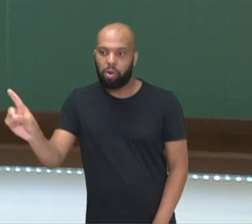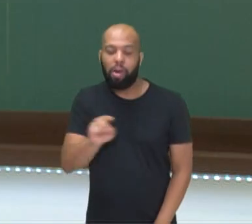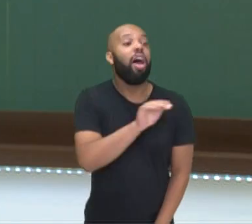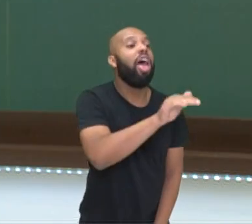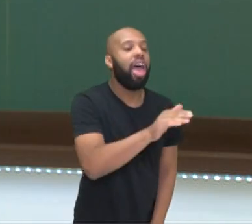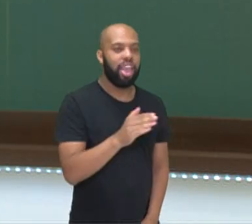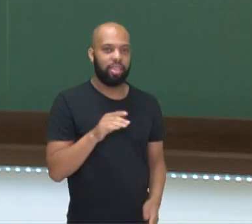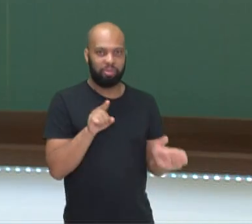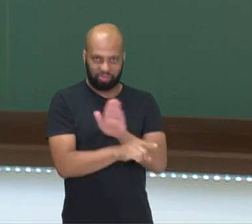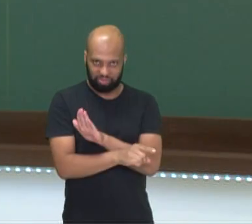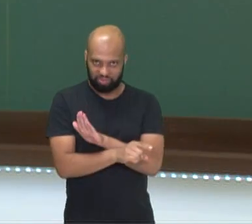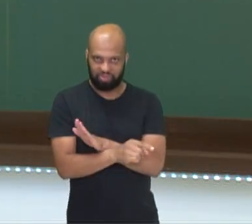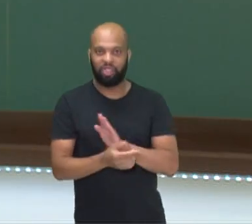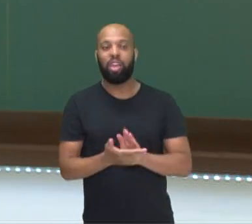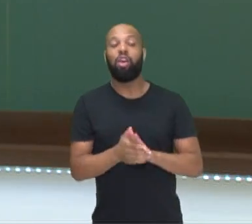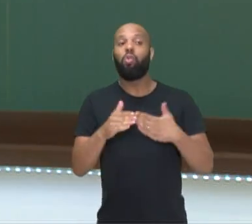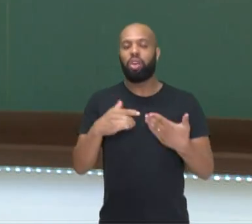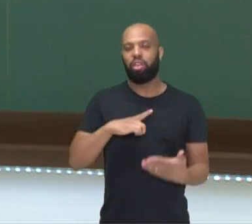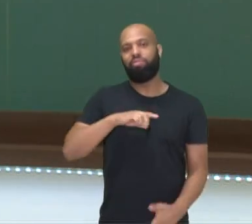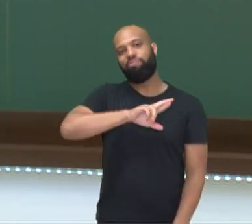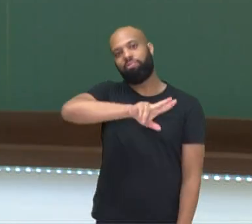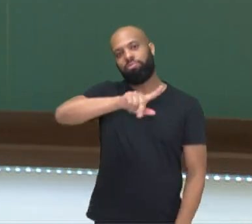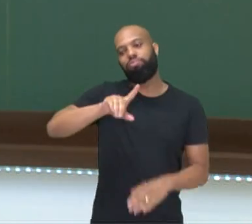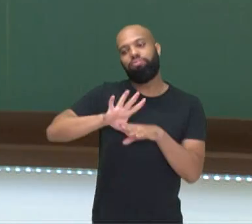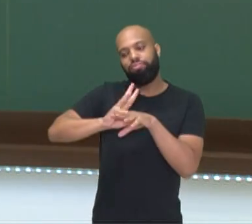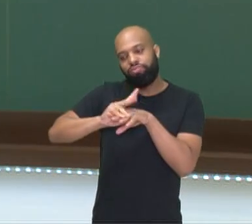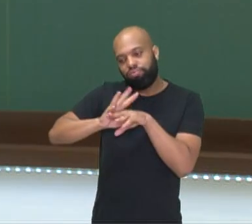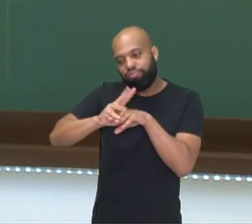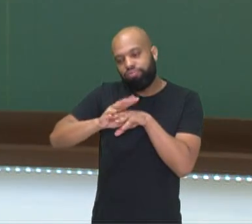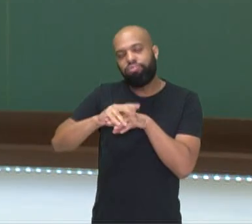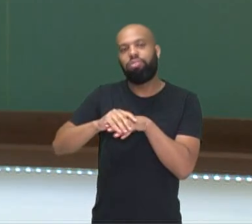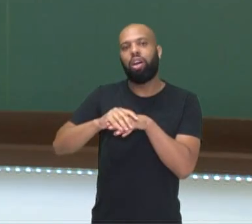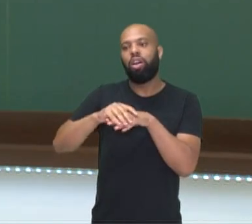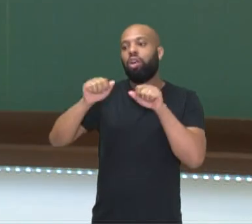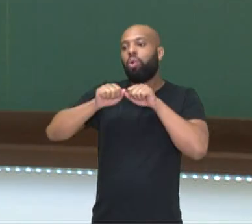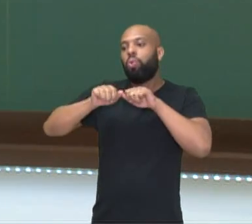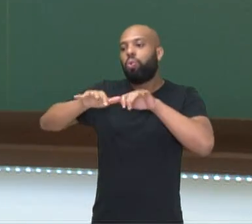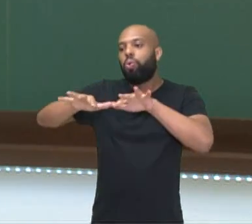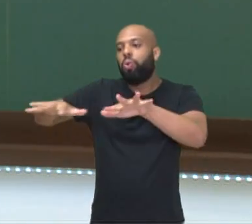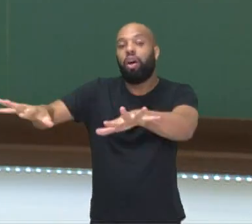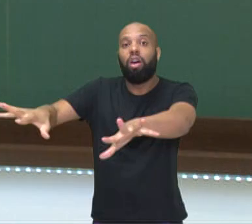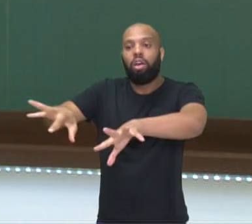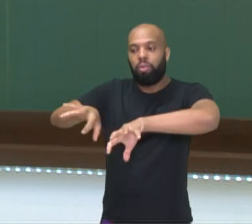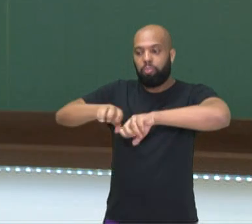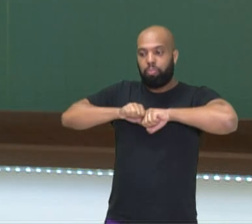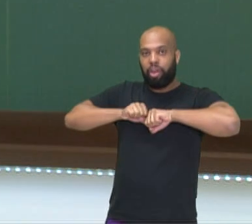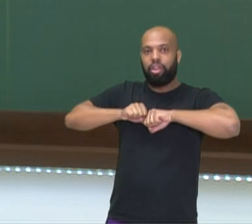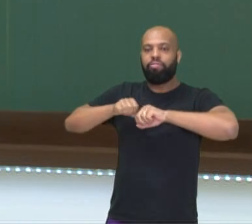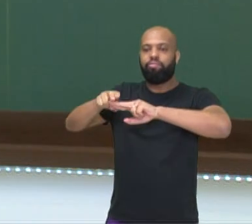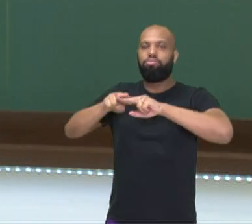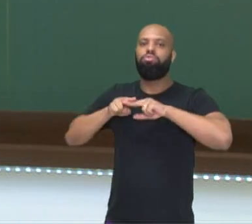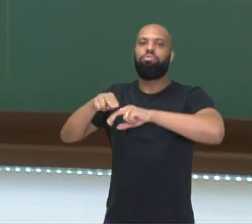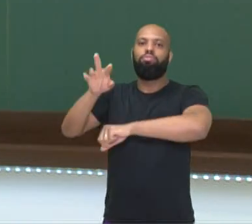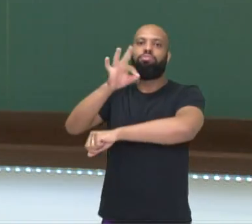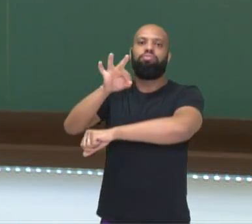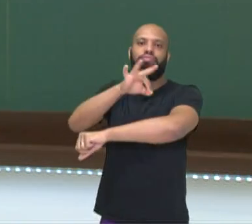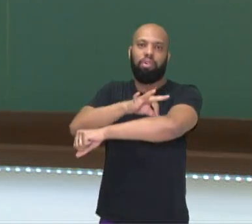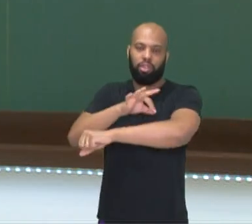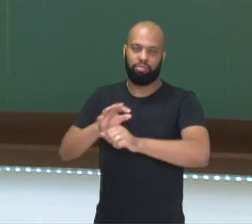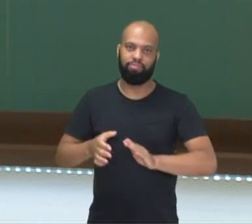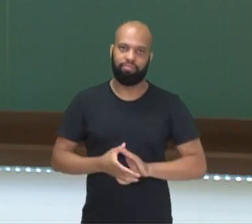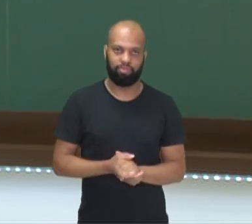Então, existem muitas doenças que são transmitidas por mosquitos, que